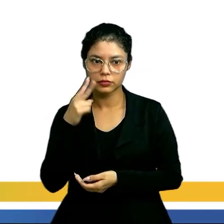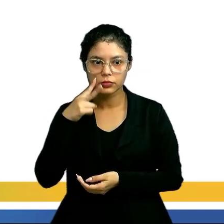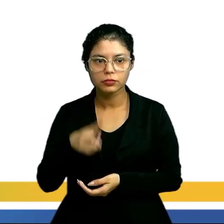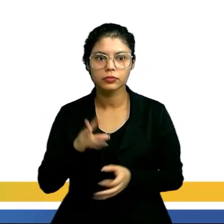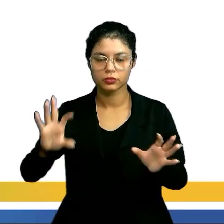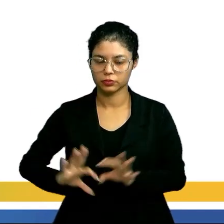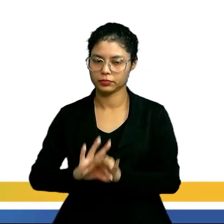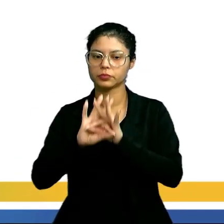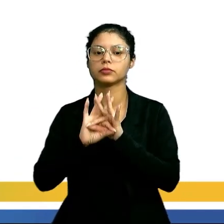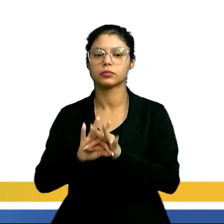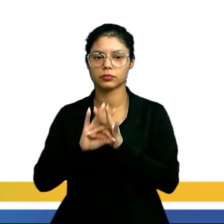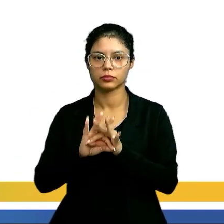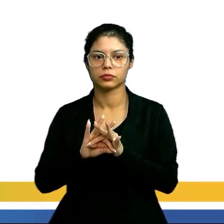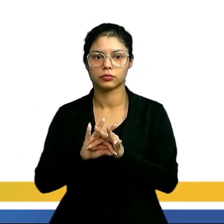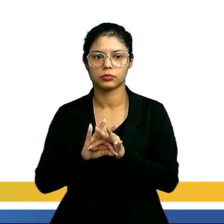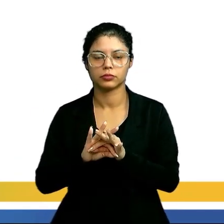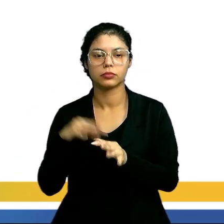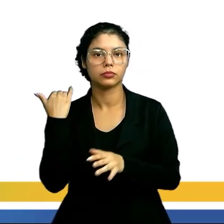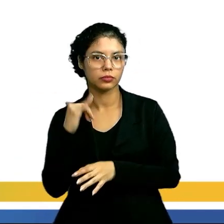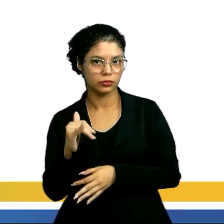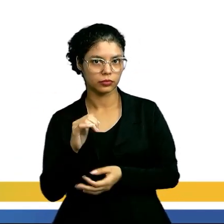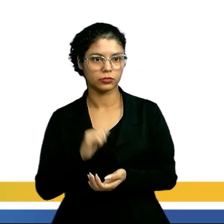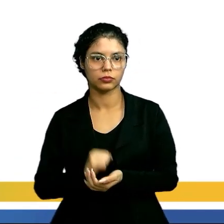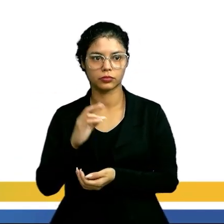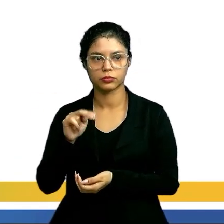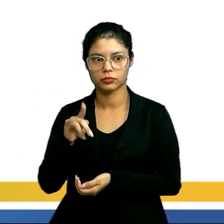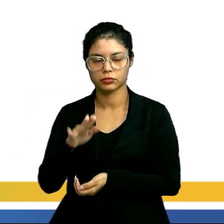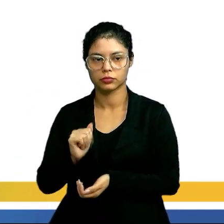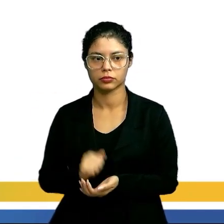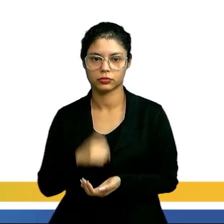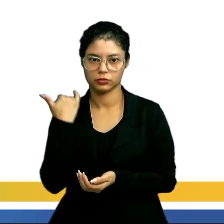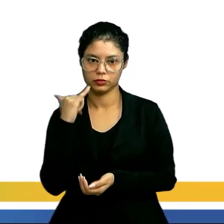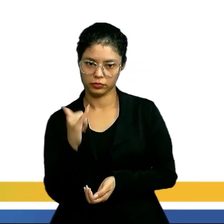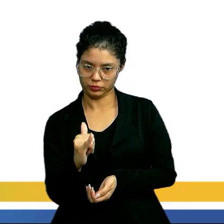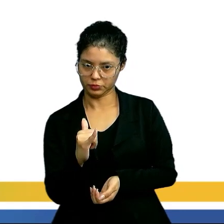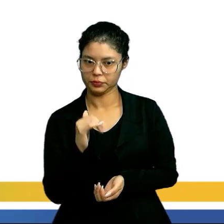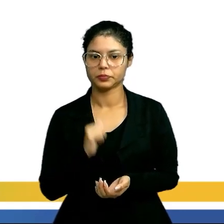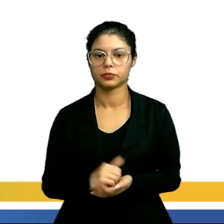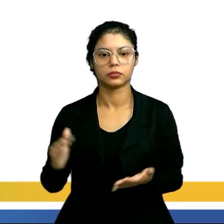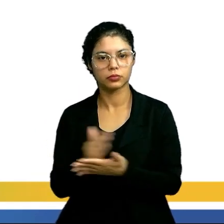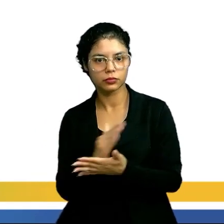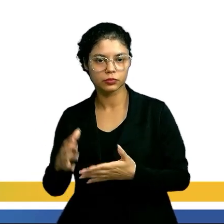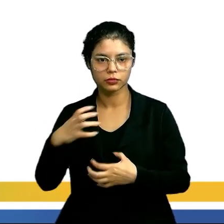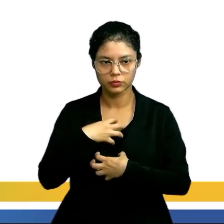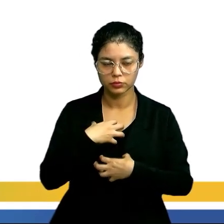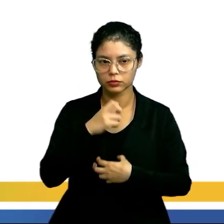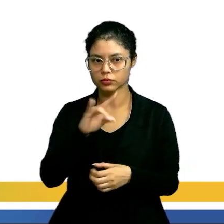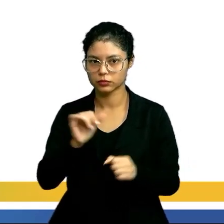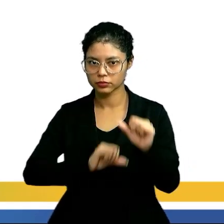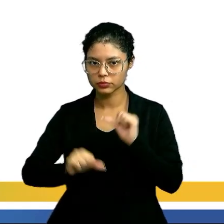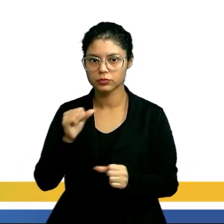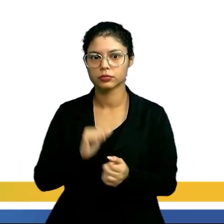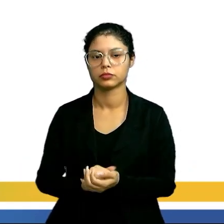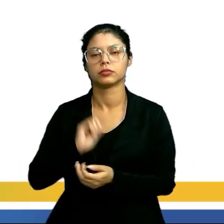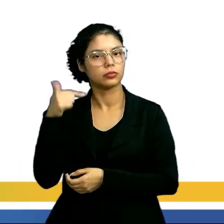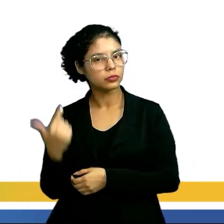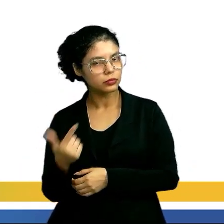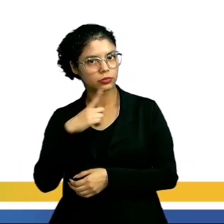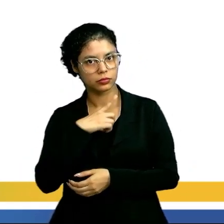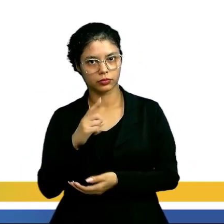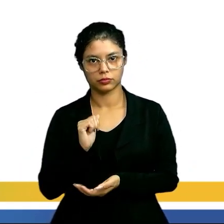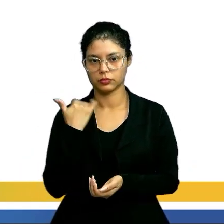kg. E a gravidade, como a questão nos pede para adotar a gravidade como sendo 10 metros por segundo ao quadrado, vamos utilizar esse